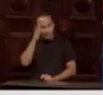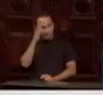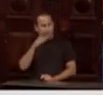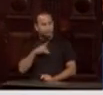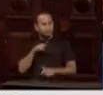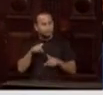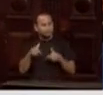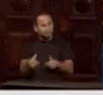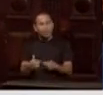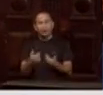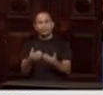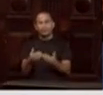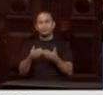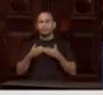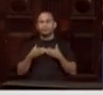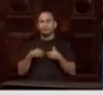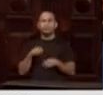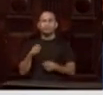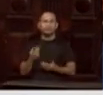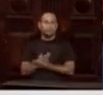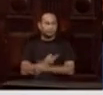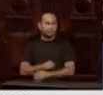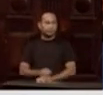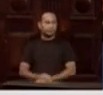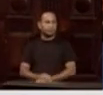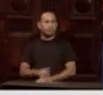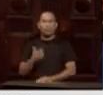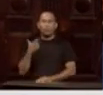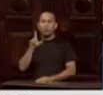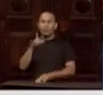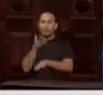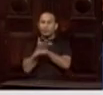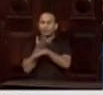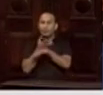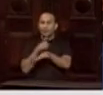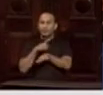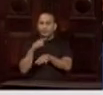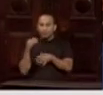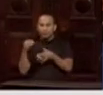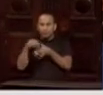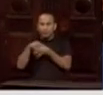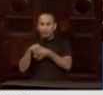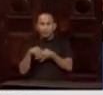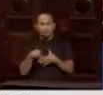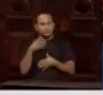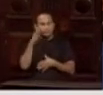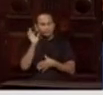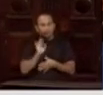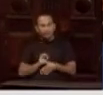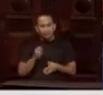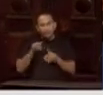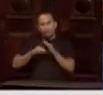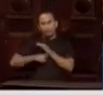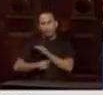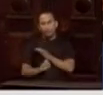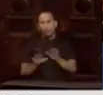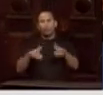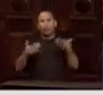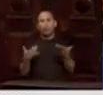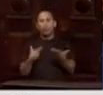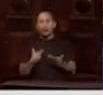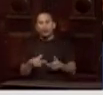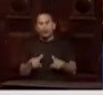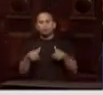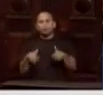votando favoravelmente ao povo do Estado de Janeiro. Pode ser que tenha uma outra matéria que temos votado sem saber profundamente qual era o interesse